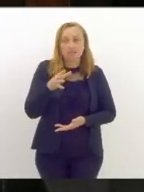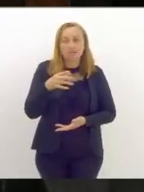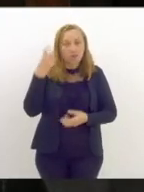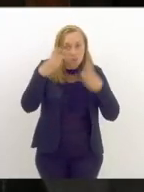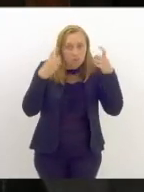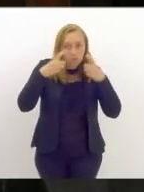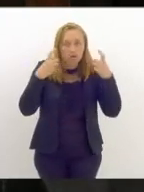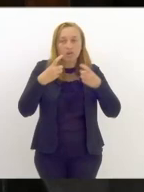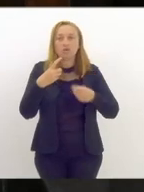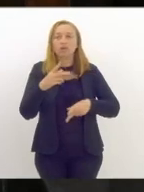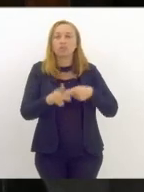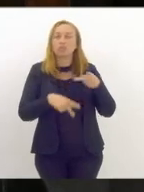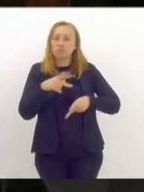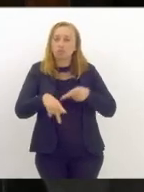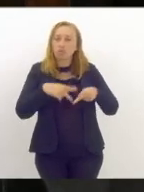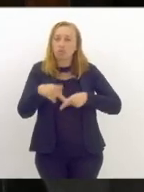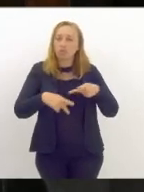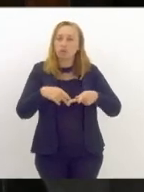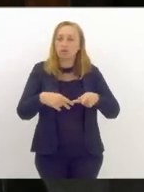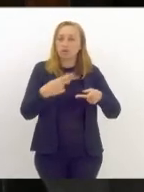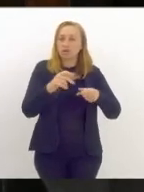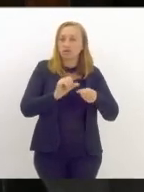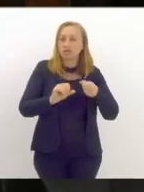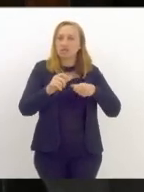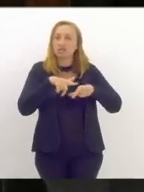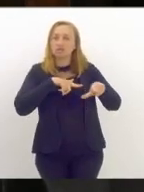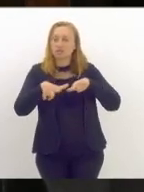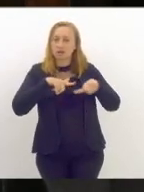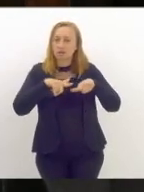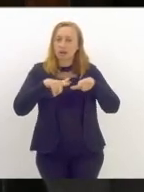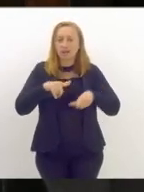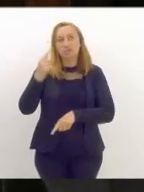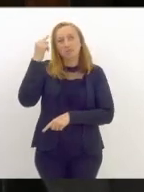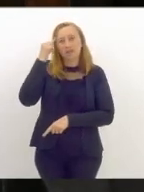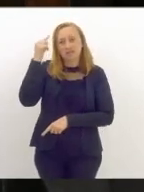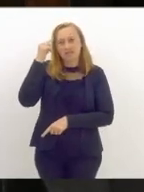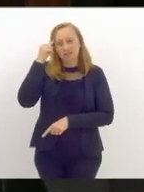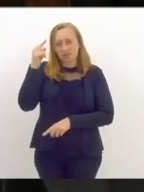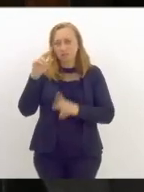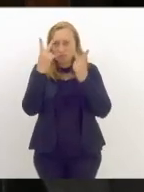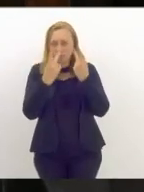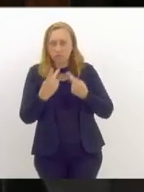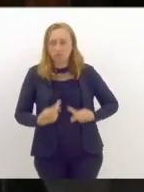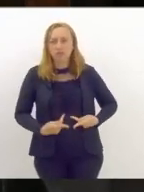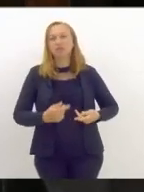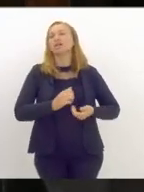exercem o seu mandato e exercem a sua presidência pensando do bem comum,